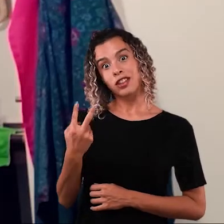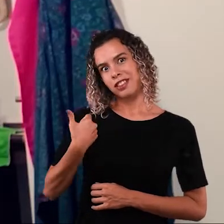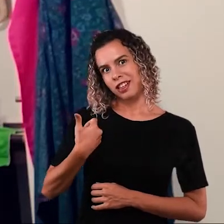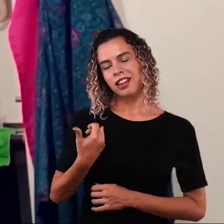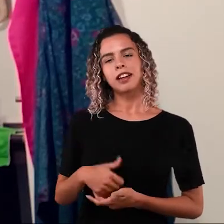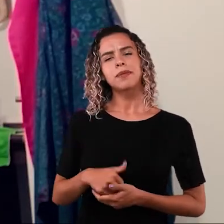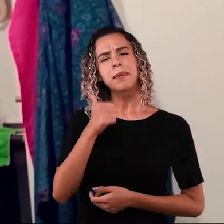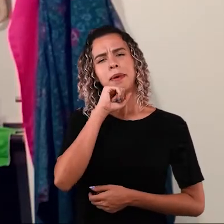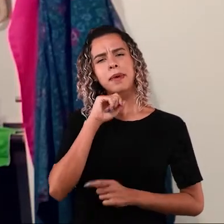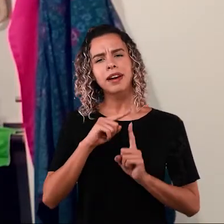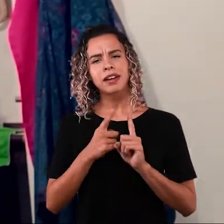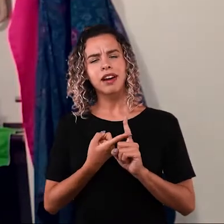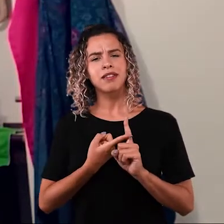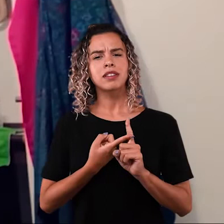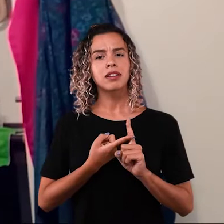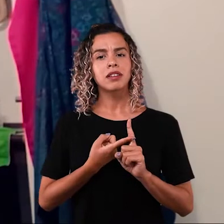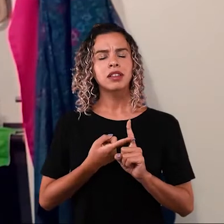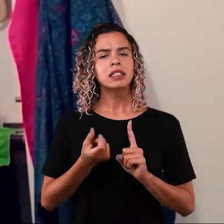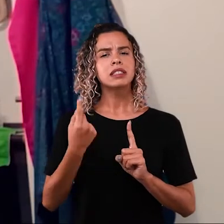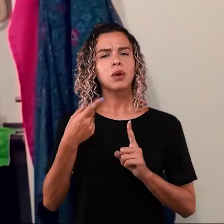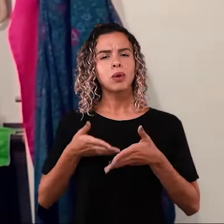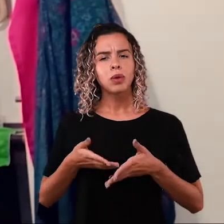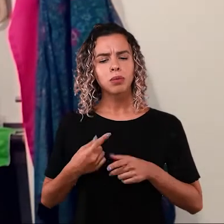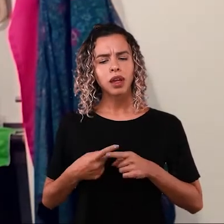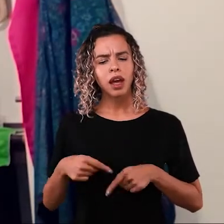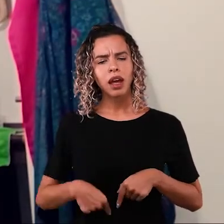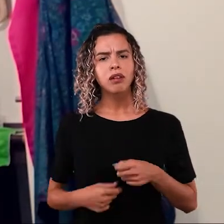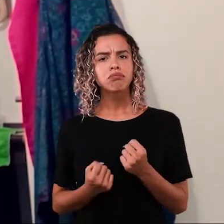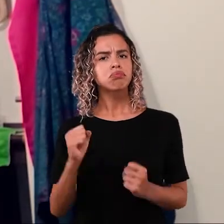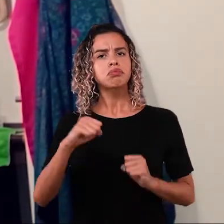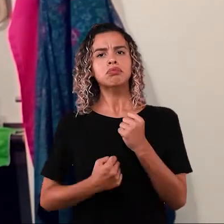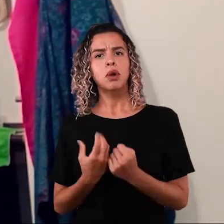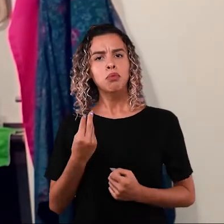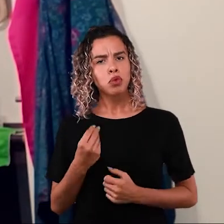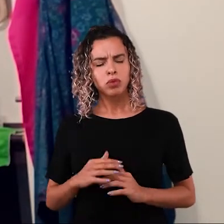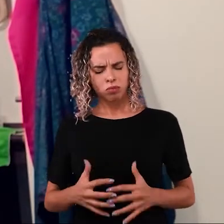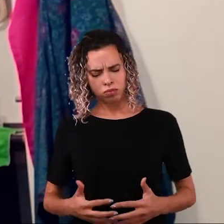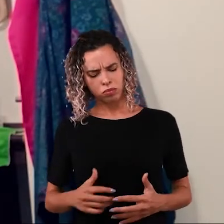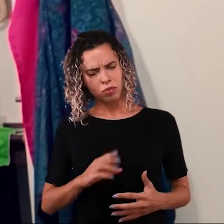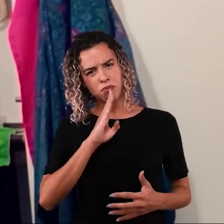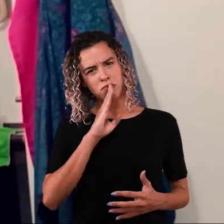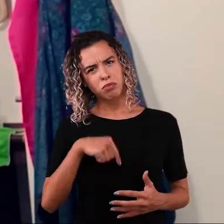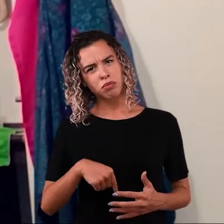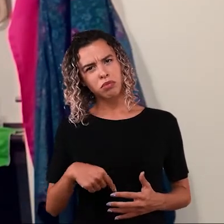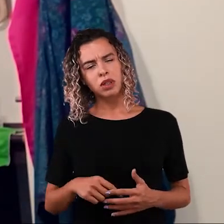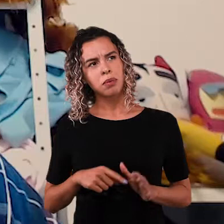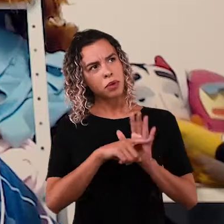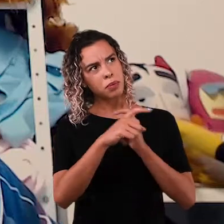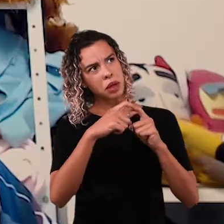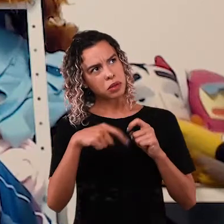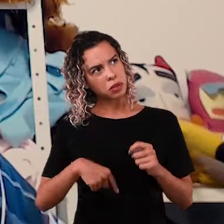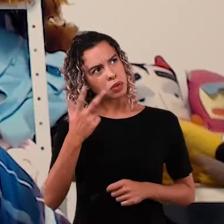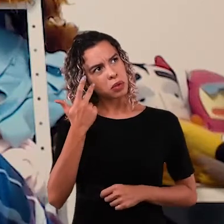ficou grávida de mim, ela estranhou porque eu era uma criança que mexia muito pouco no útero dela. Ele está em um ateliê com tecidos e ferramentas. E ela perguntou pro médico se é